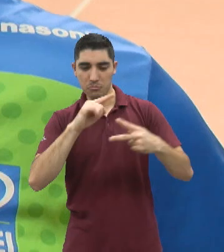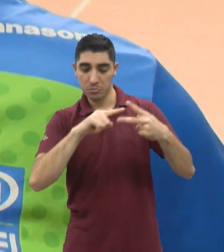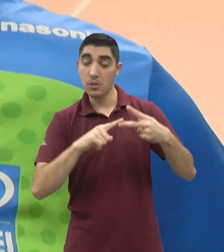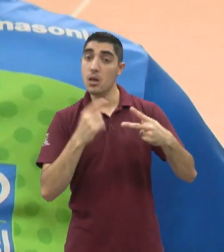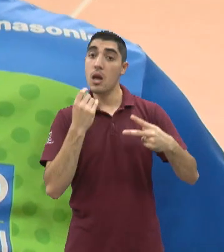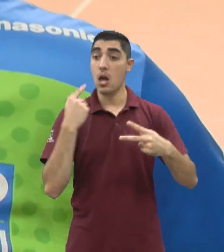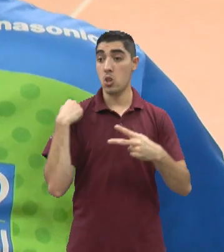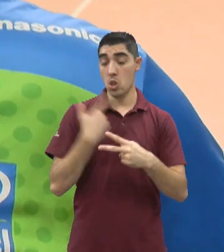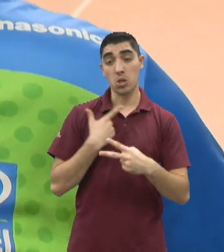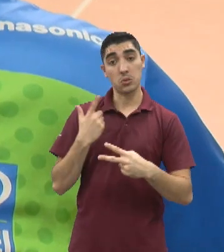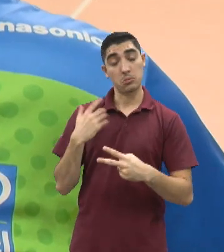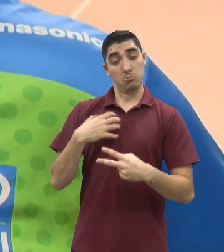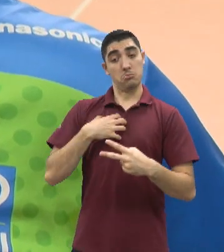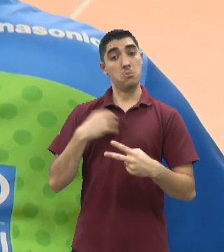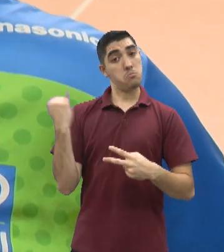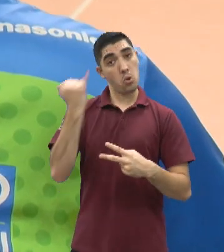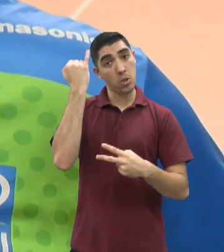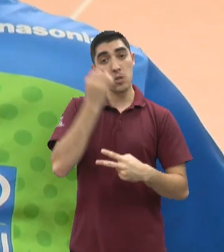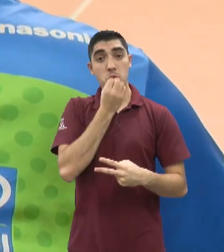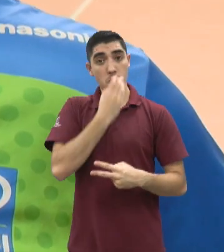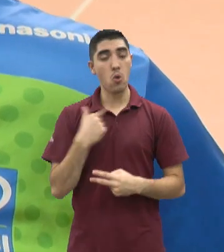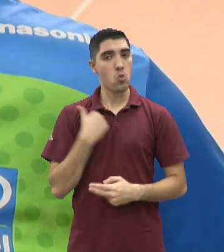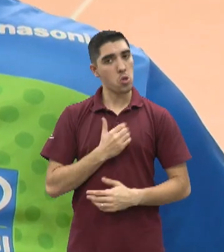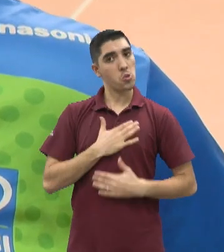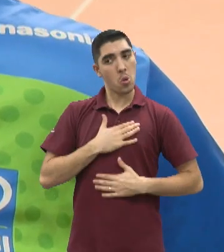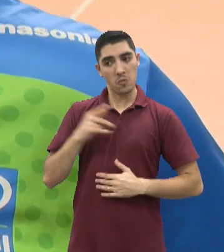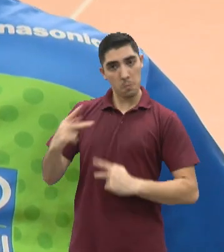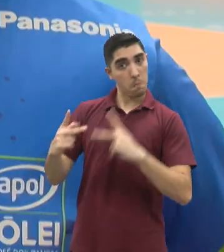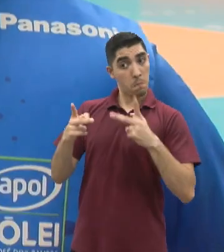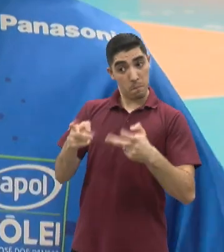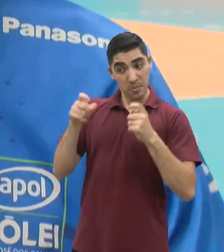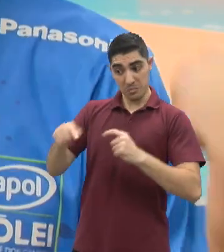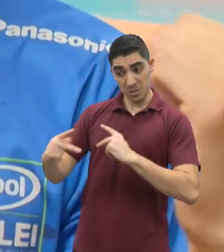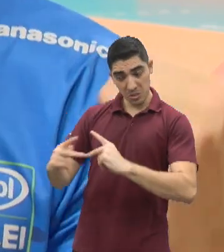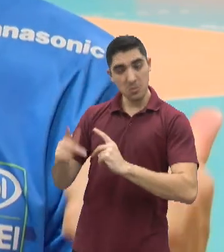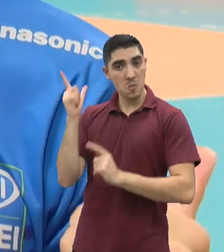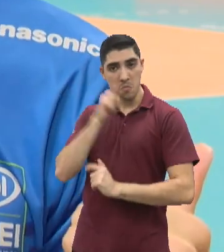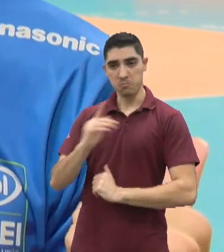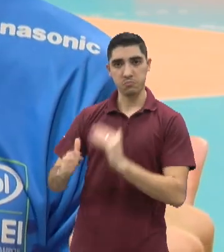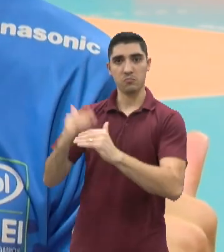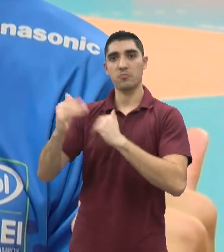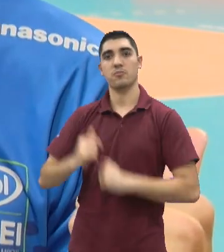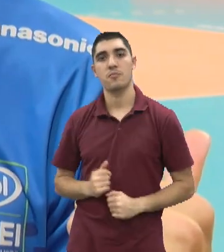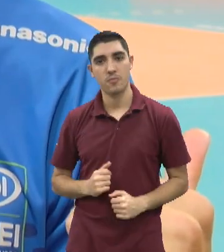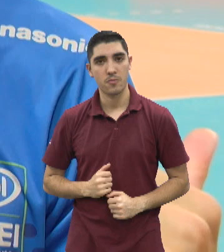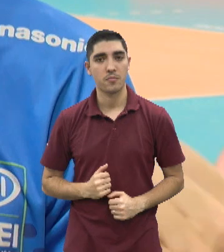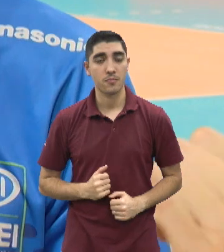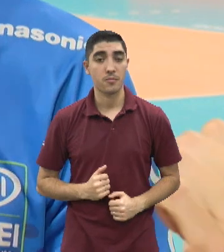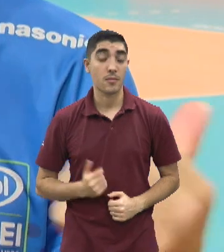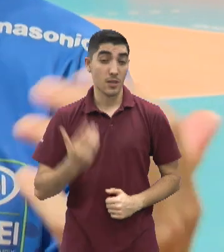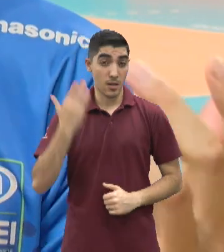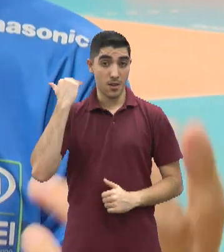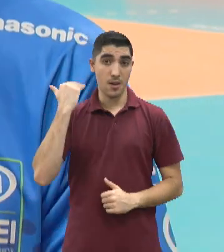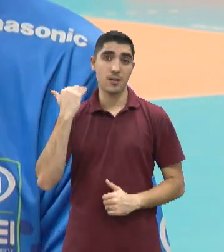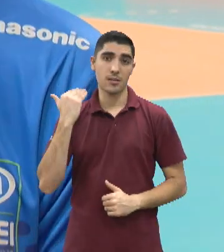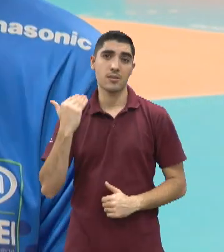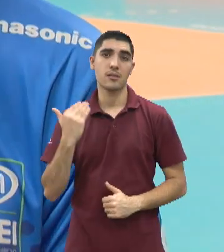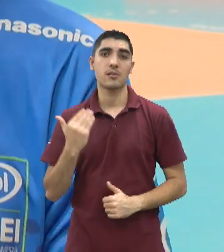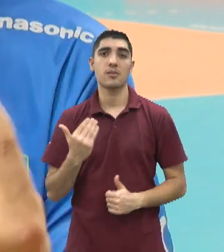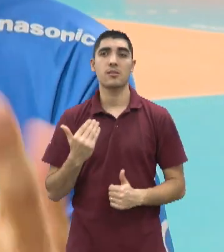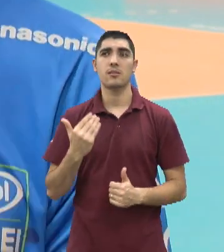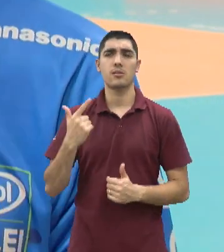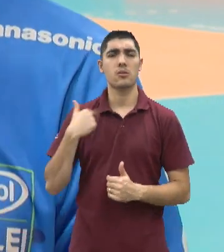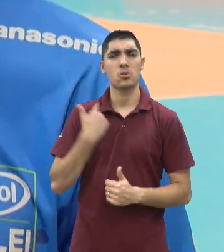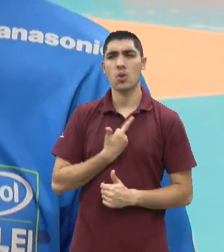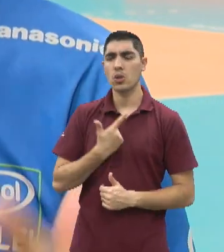para nós e o que ressalta aí a evolução da equipe nesse tempo que nós tivemos para trabalhar. Tinha muitos meninos que não tinham, acho que tinham